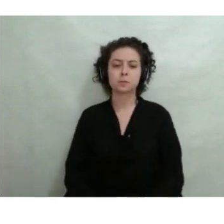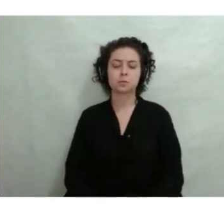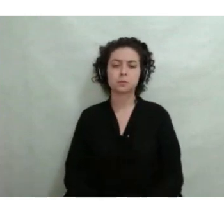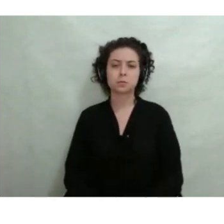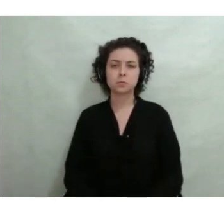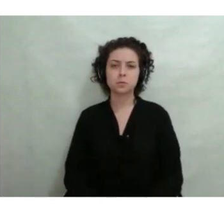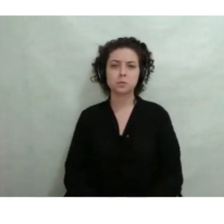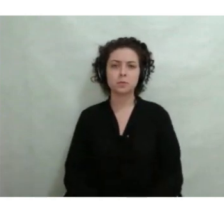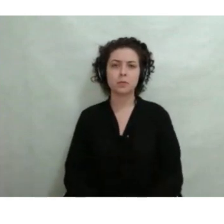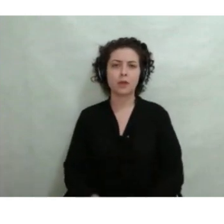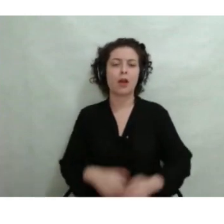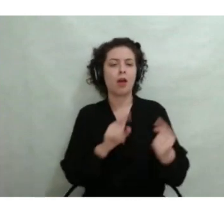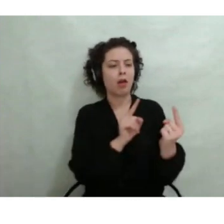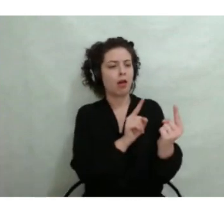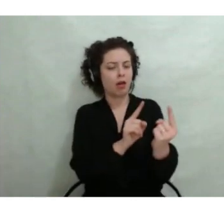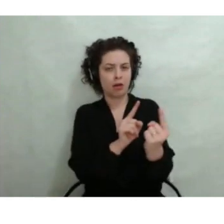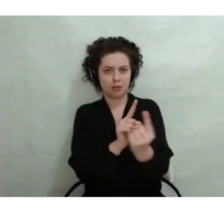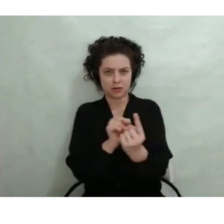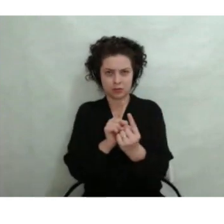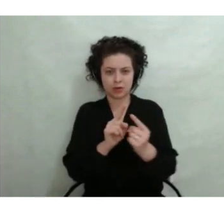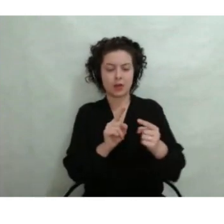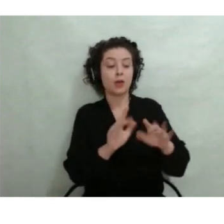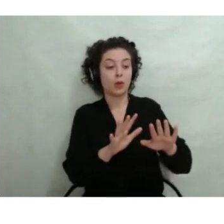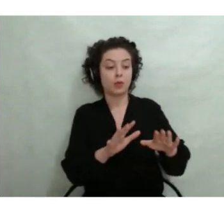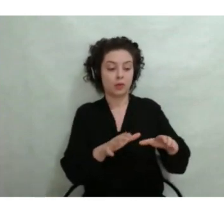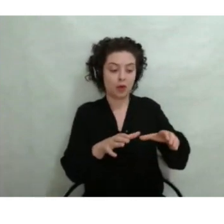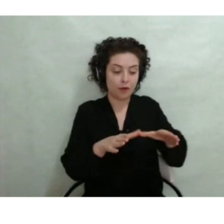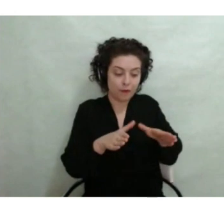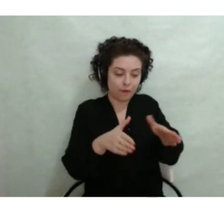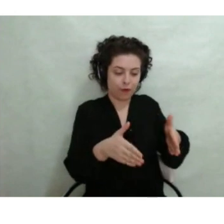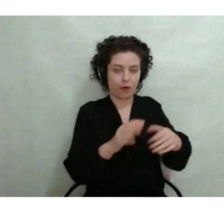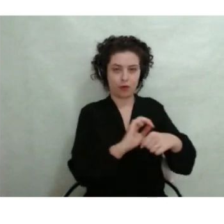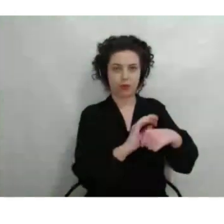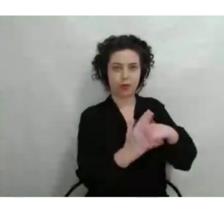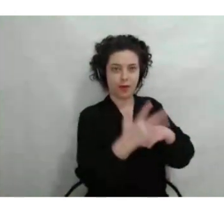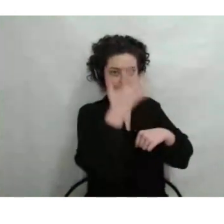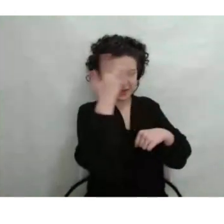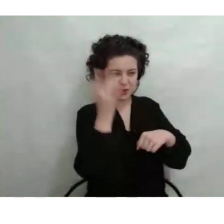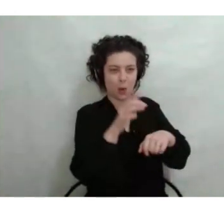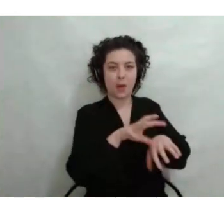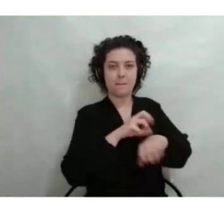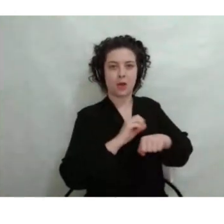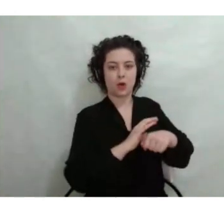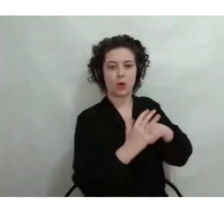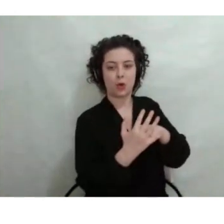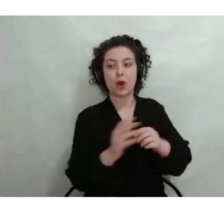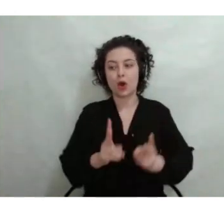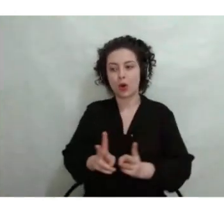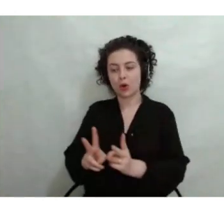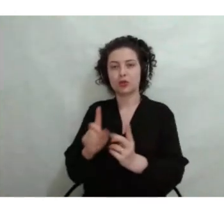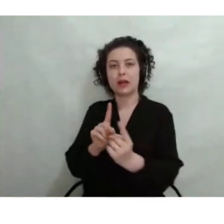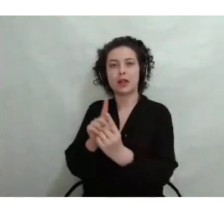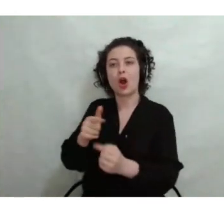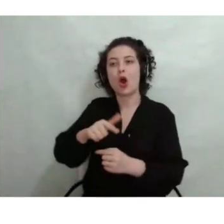atendemos o Covid e mantivemos o nosso atendimento para a população das outras